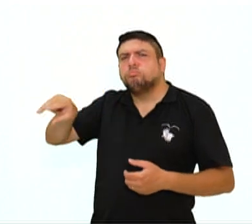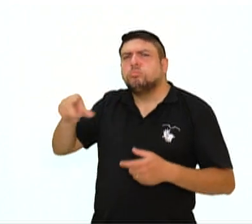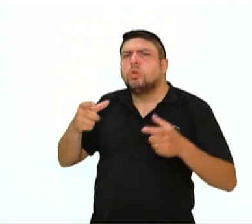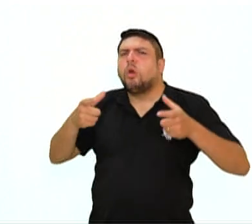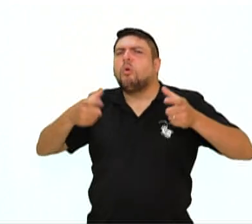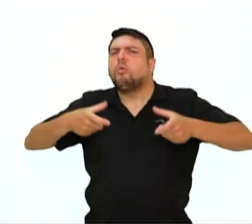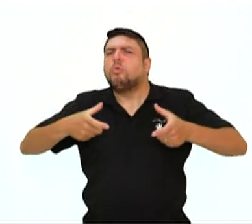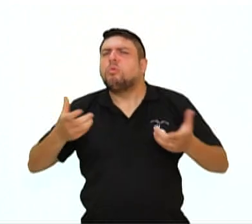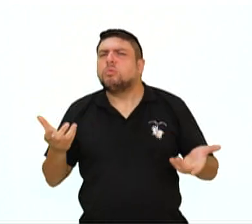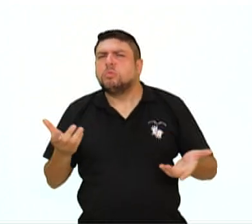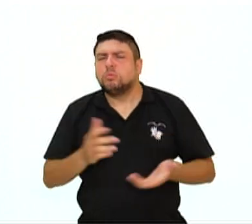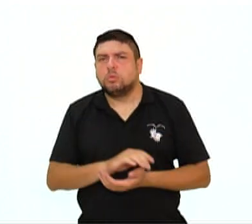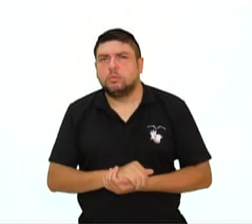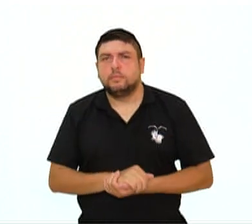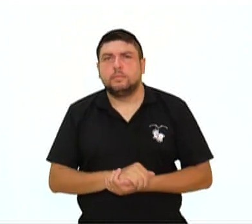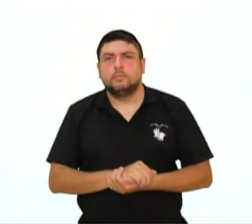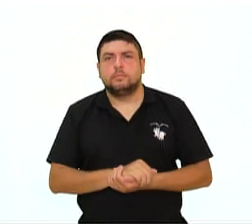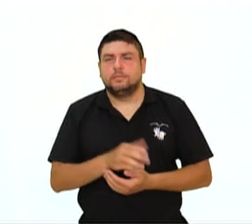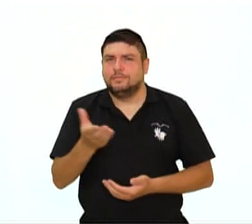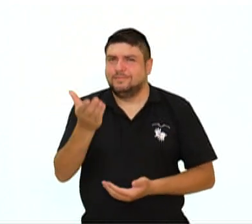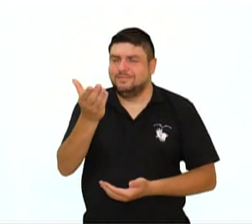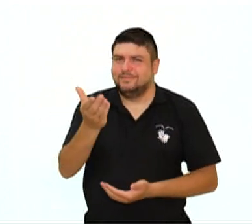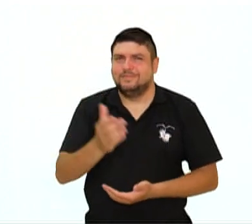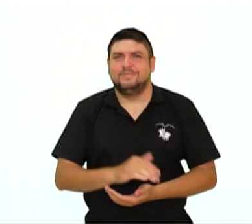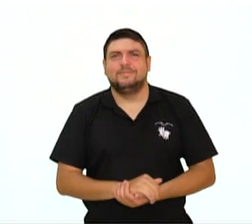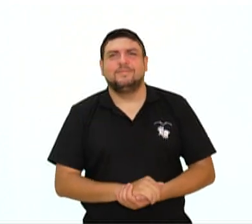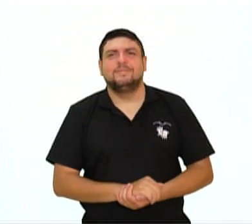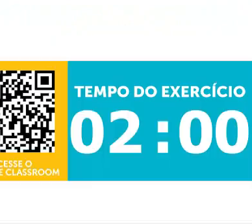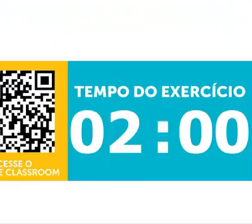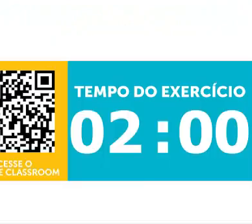local que nós encontramos a entrevista? Com vocês lá.